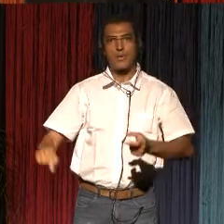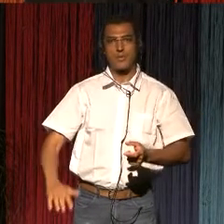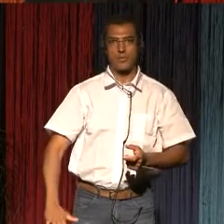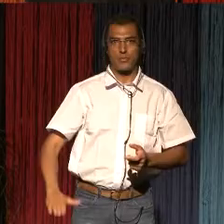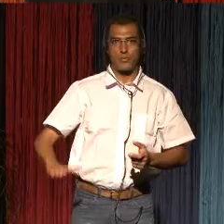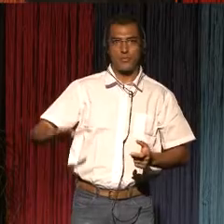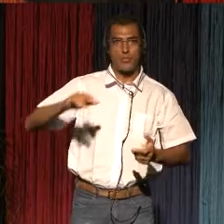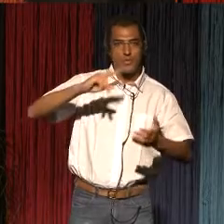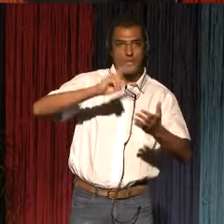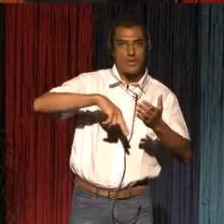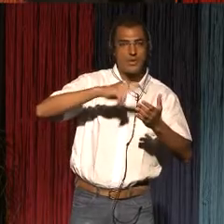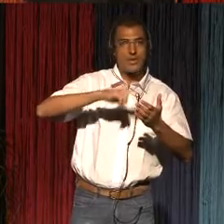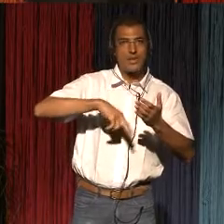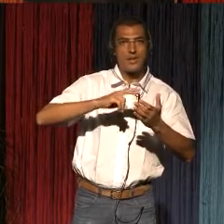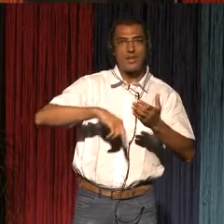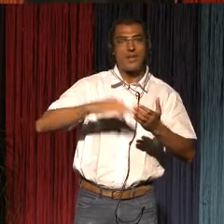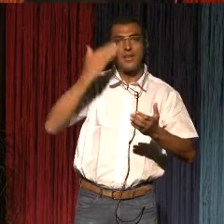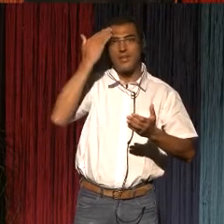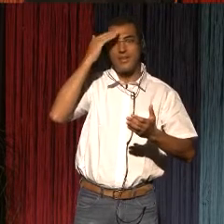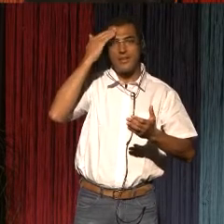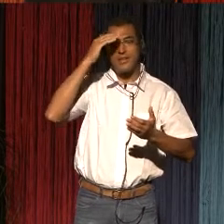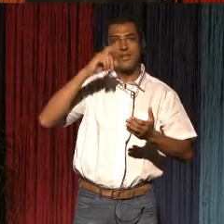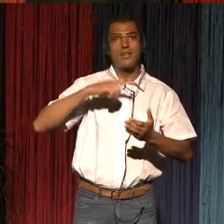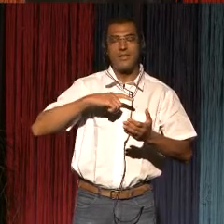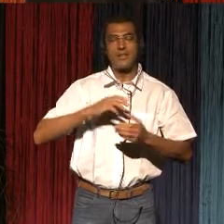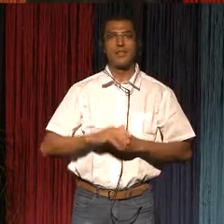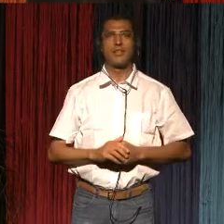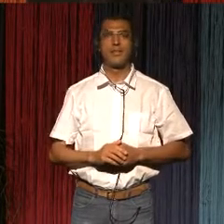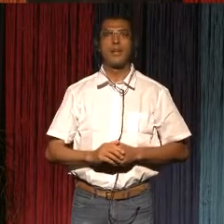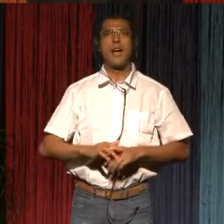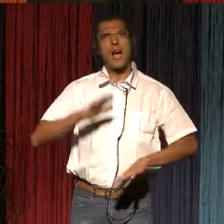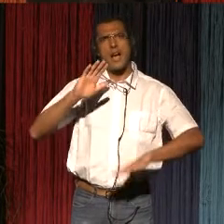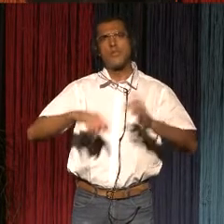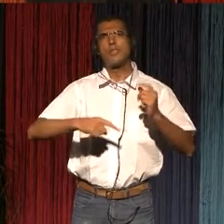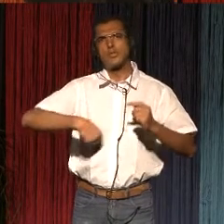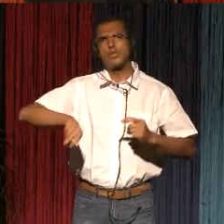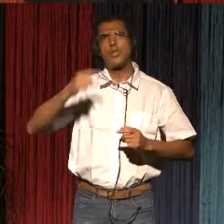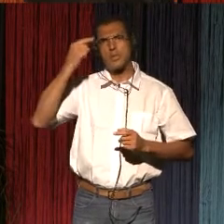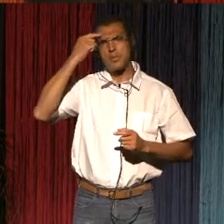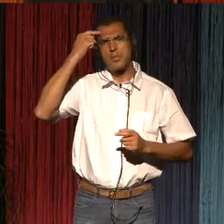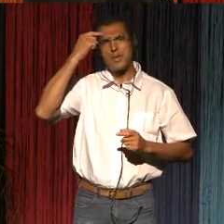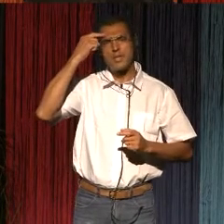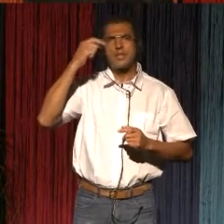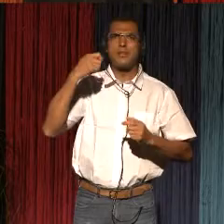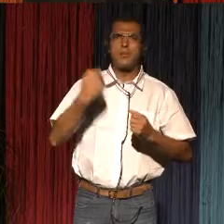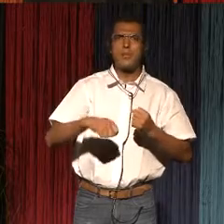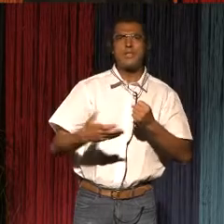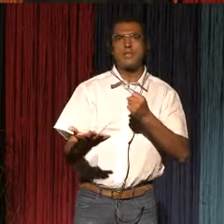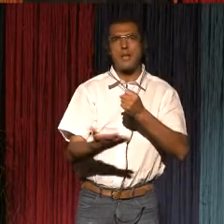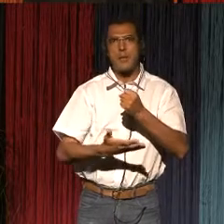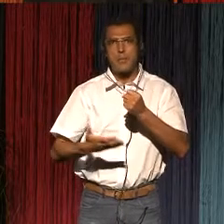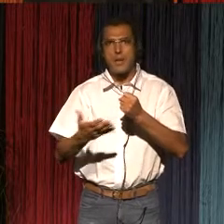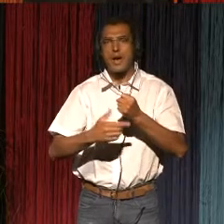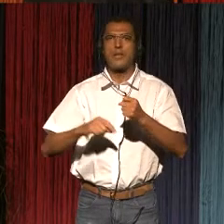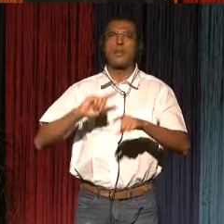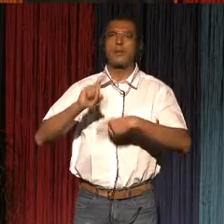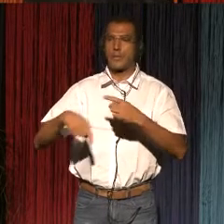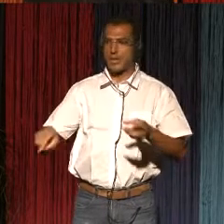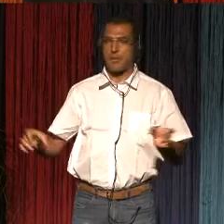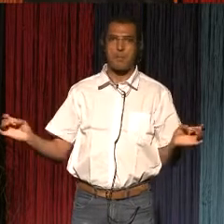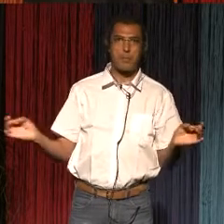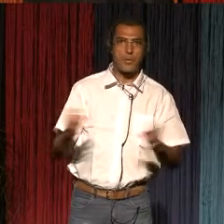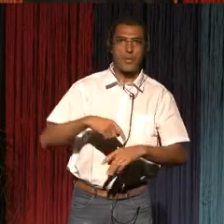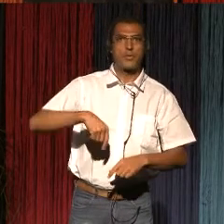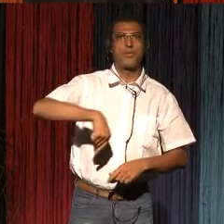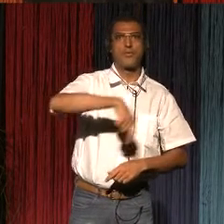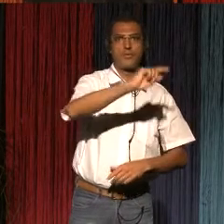que a criança precisa de habilidades de letramento básicas para estarem prontas para a escola. Elas não precisam. Durante a nossa evolução, o